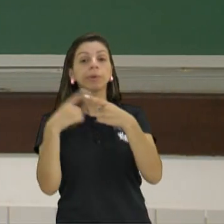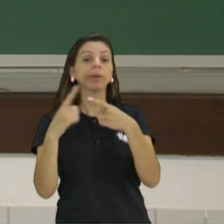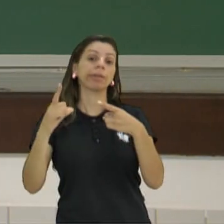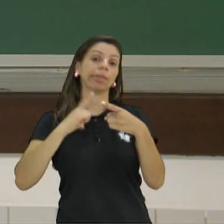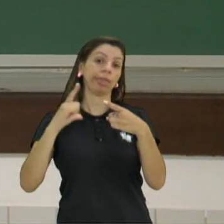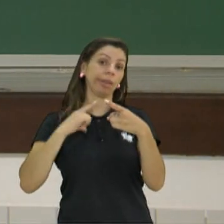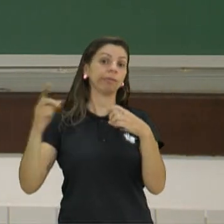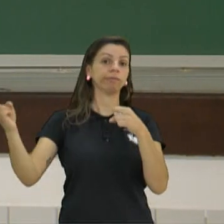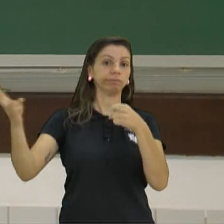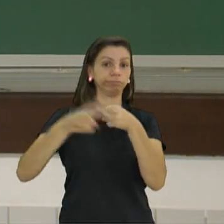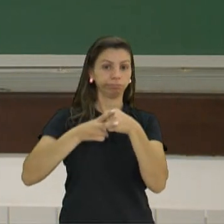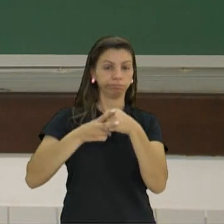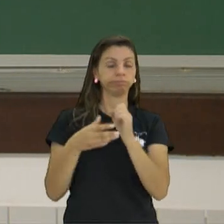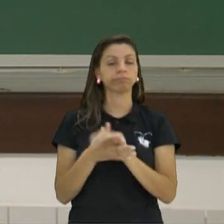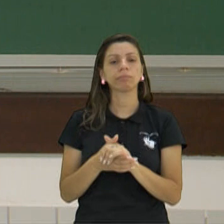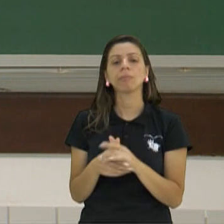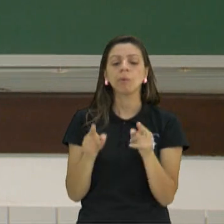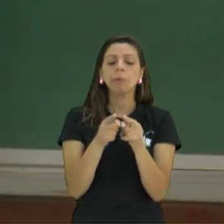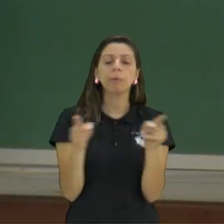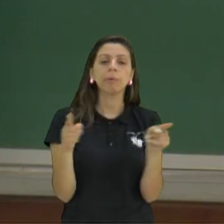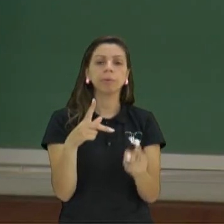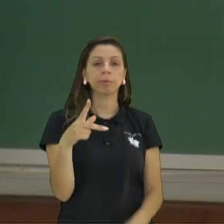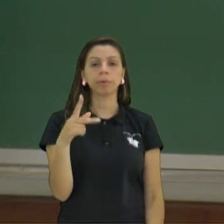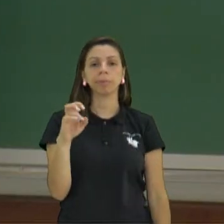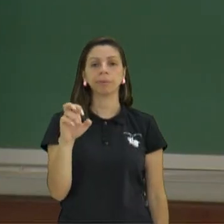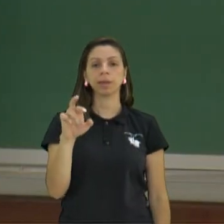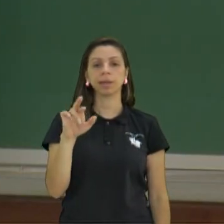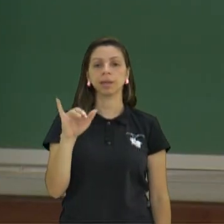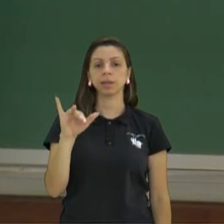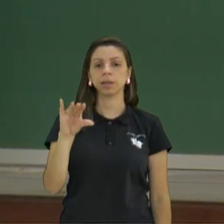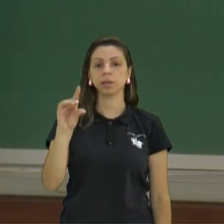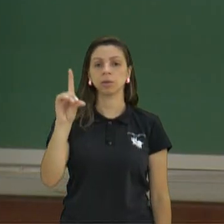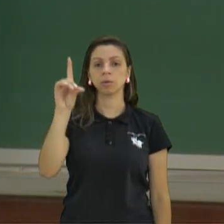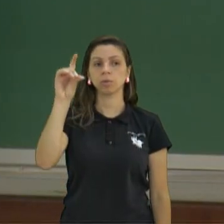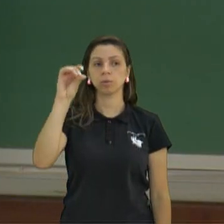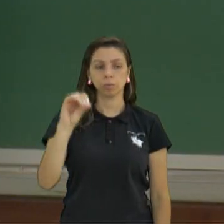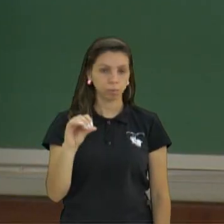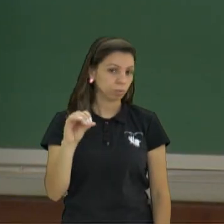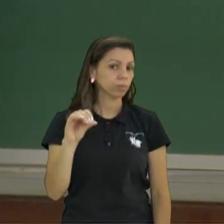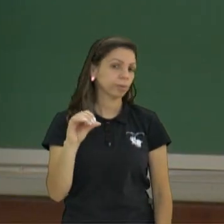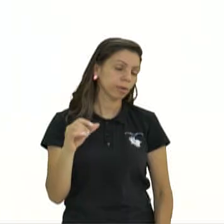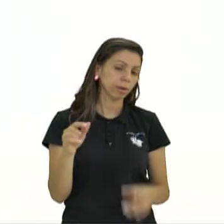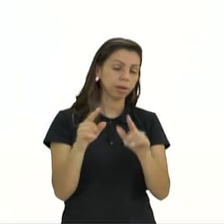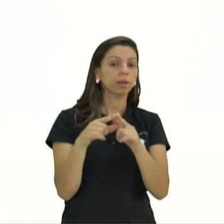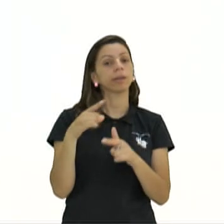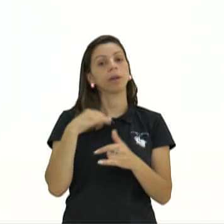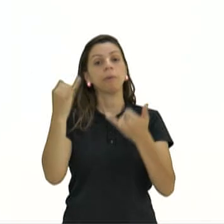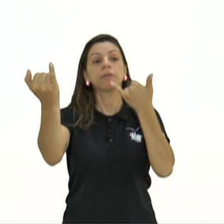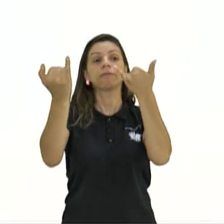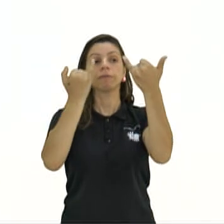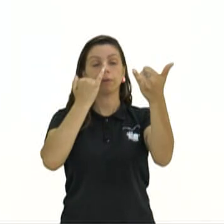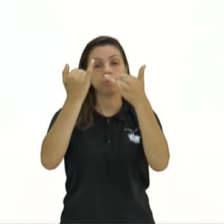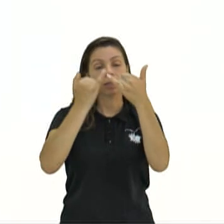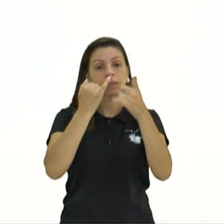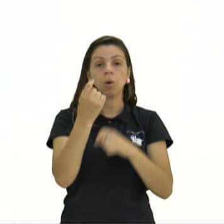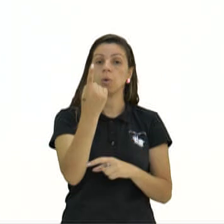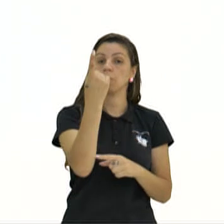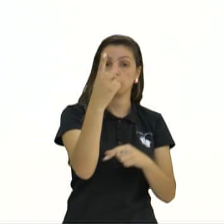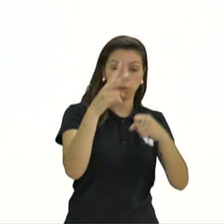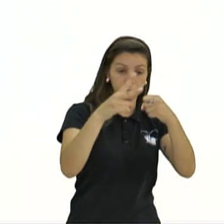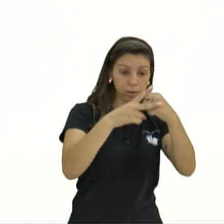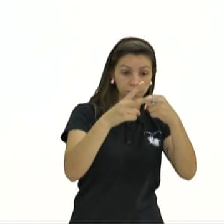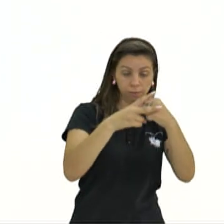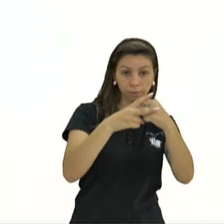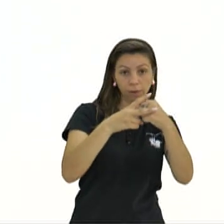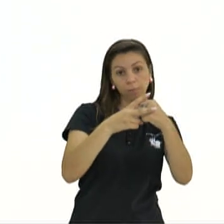período, professora? Período é um enunciado composto de uma ou mais orações,